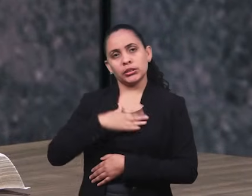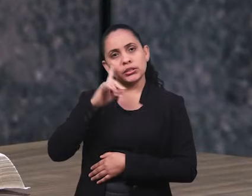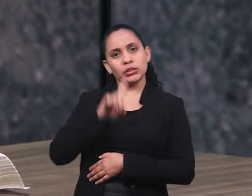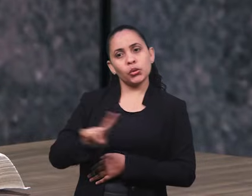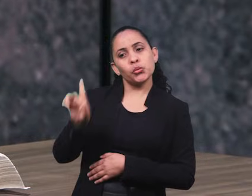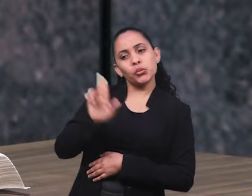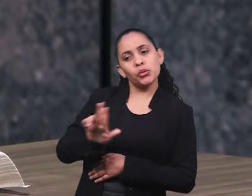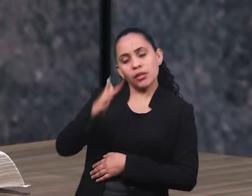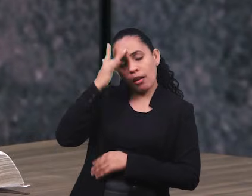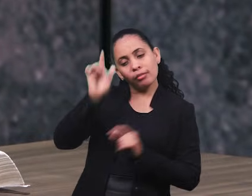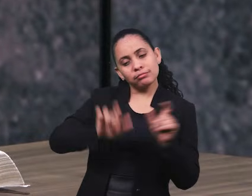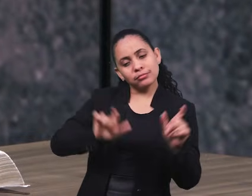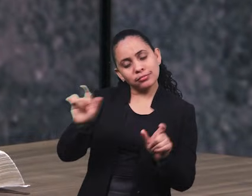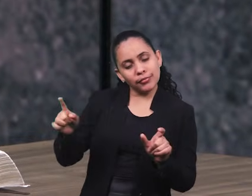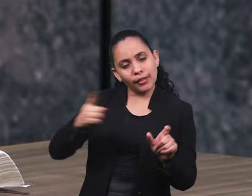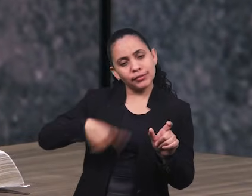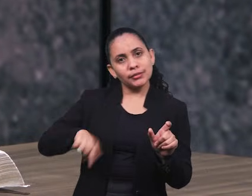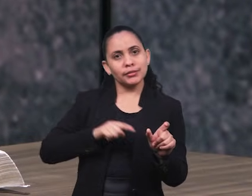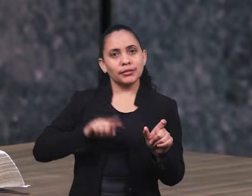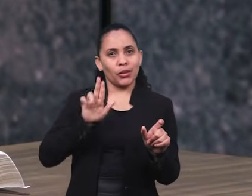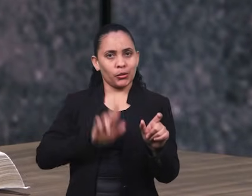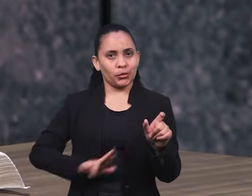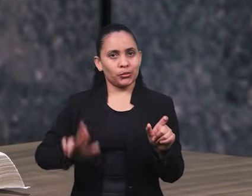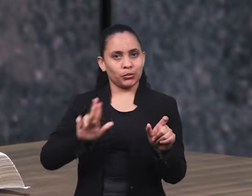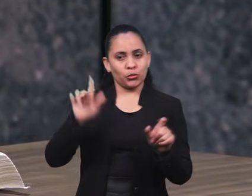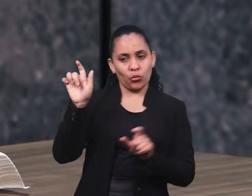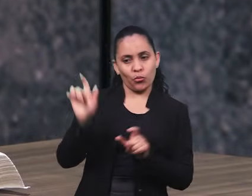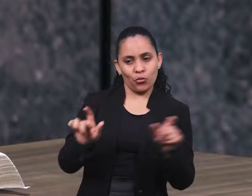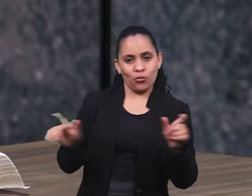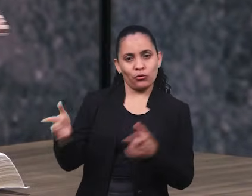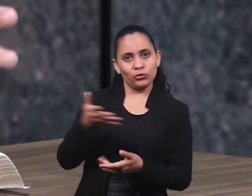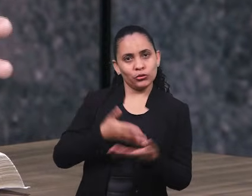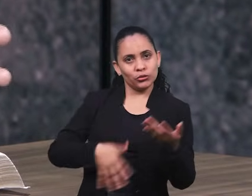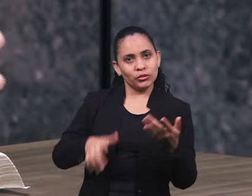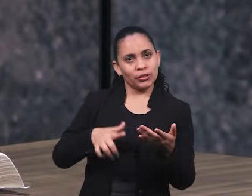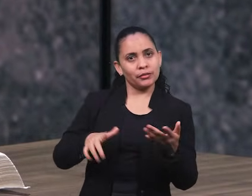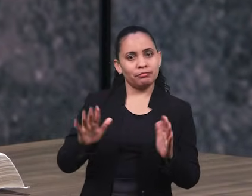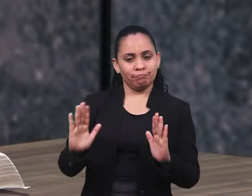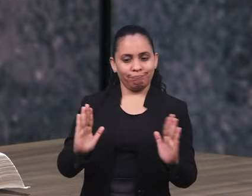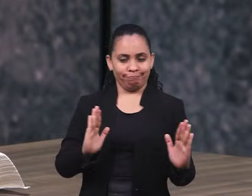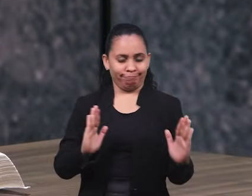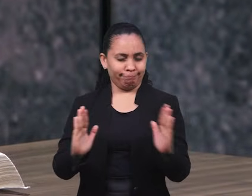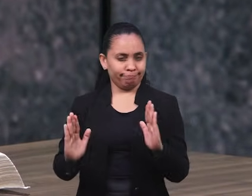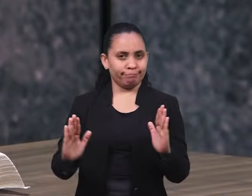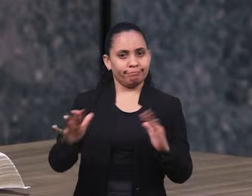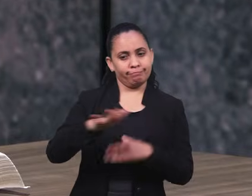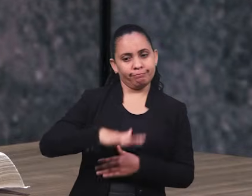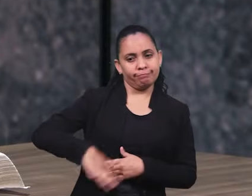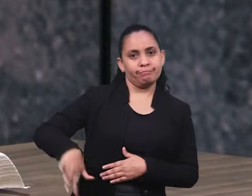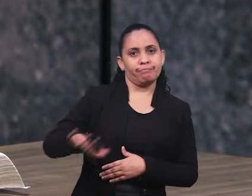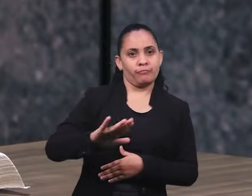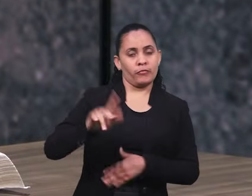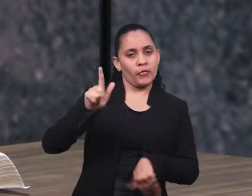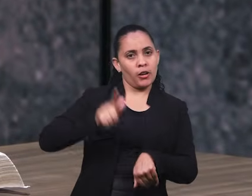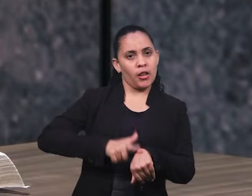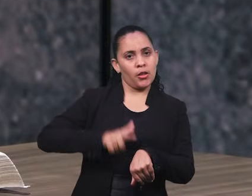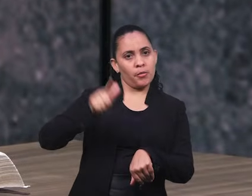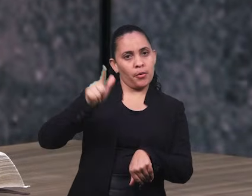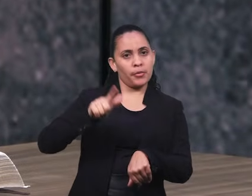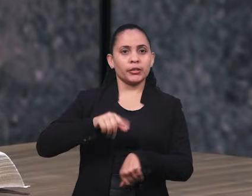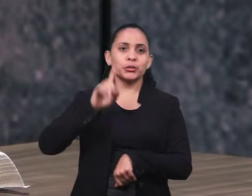Deus usa homens, e esses homens estão nesse invólucro que é o tempo e o espaço. Então, naquele